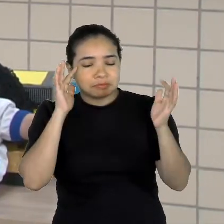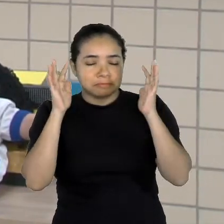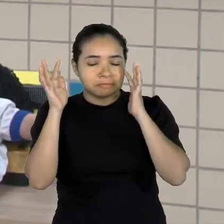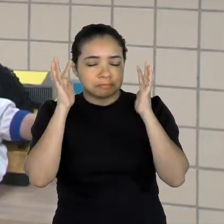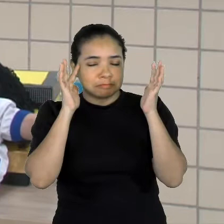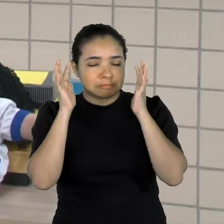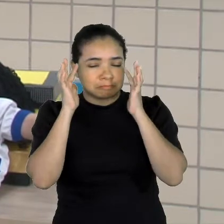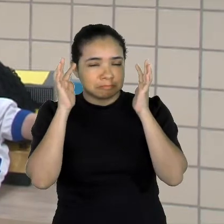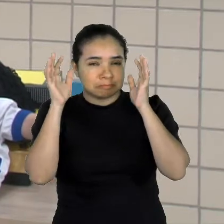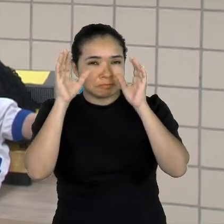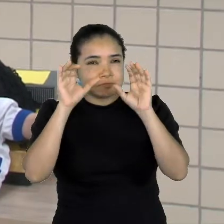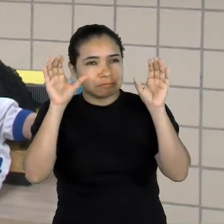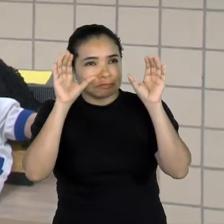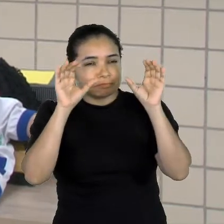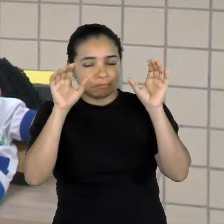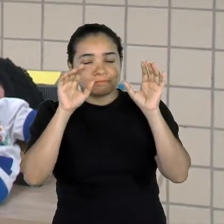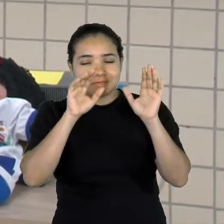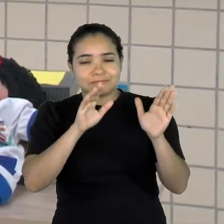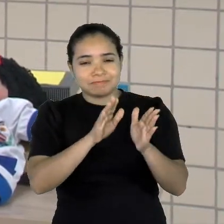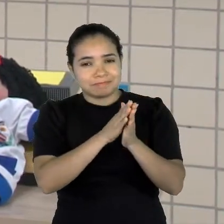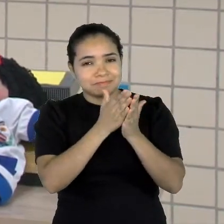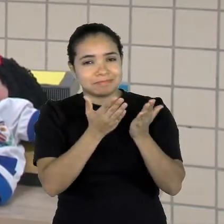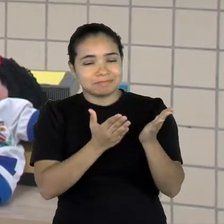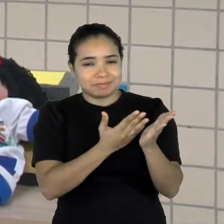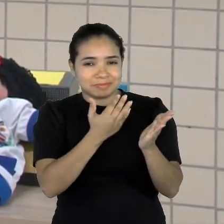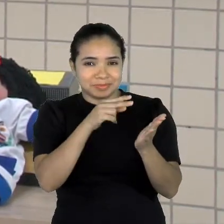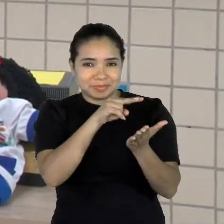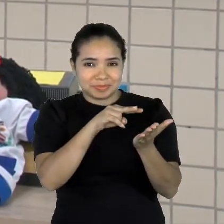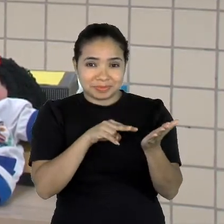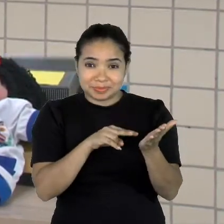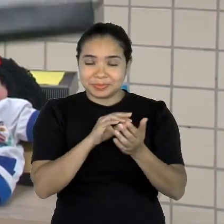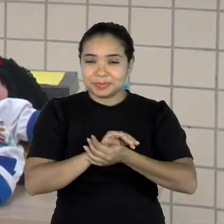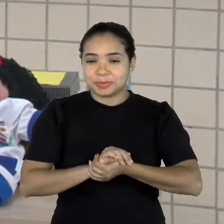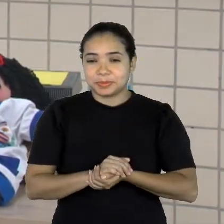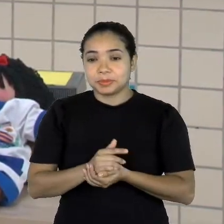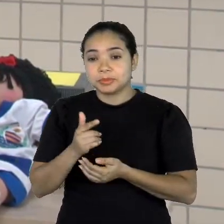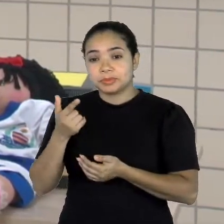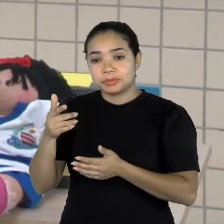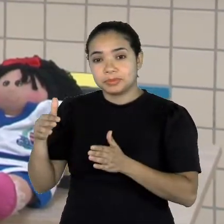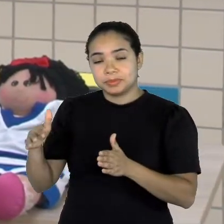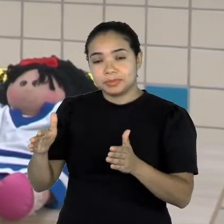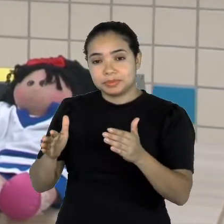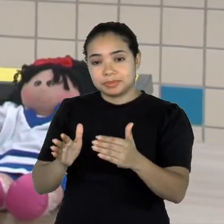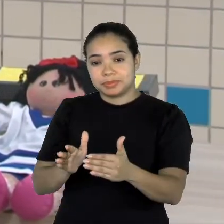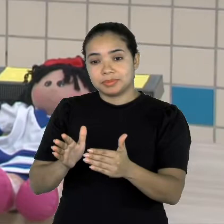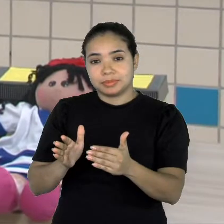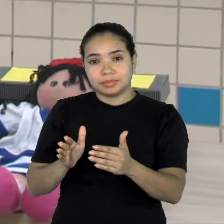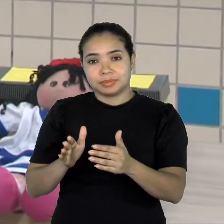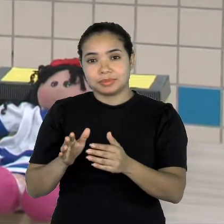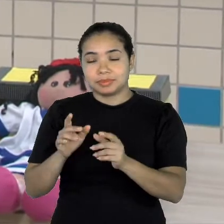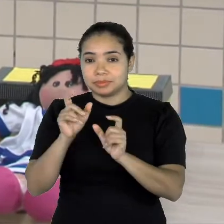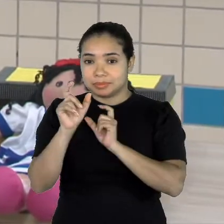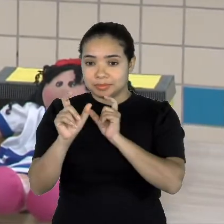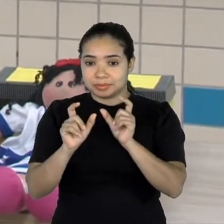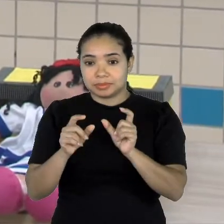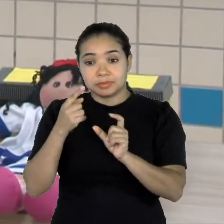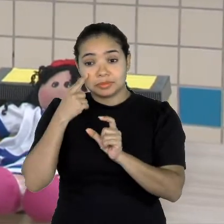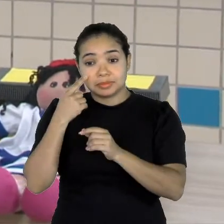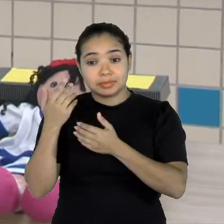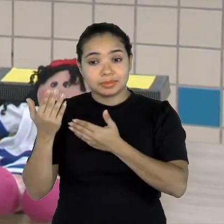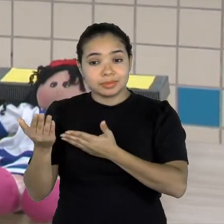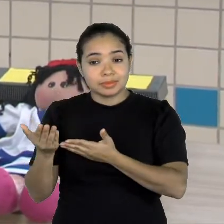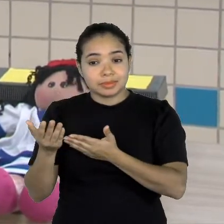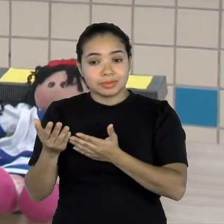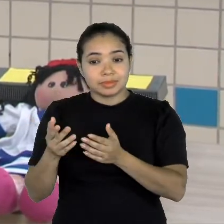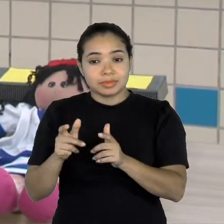imaginar, vocês usem o livrinho. E outra coisa, a nossa caixa de palavras. Olha como aumentou a